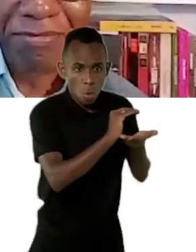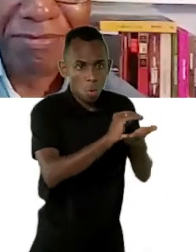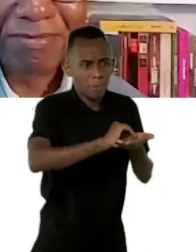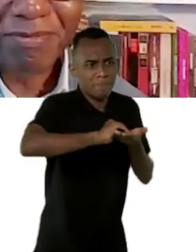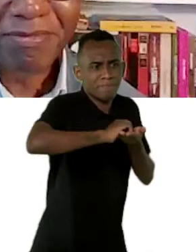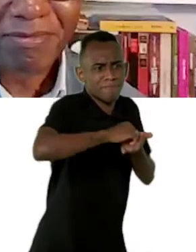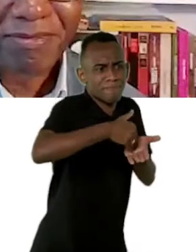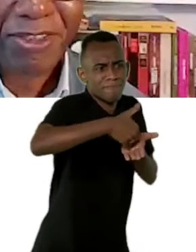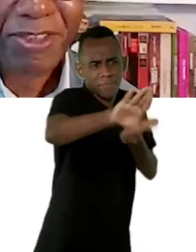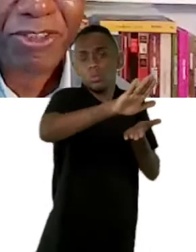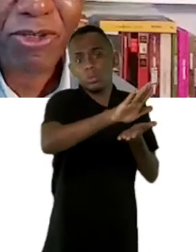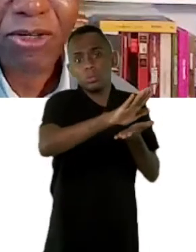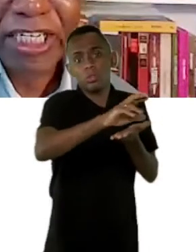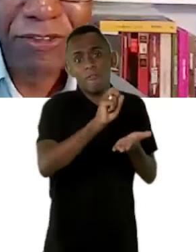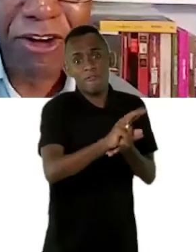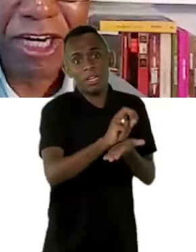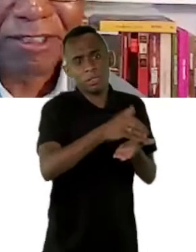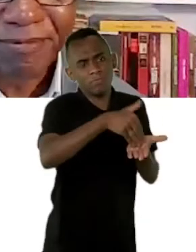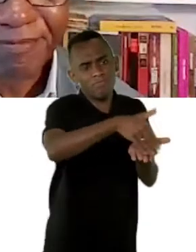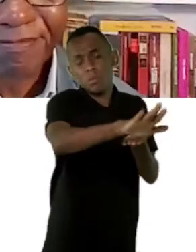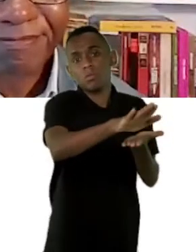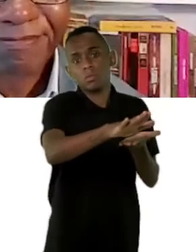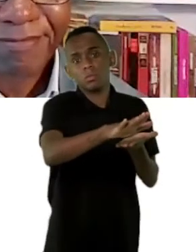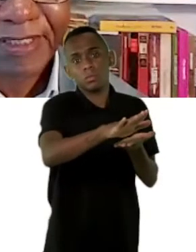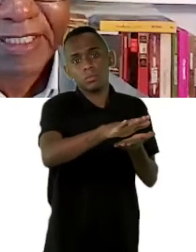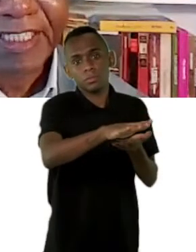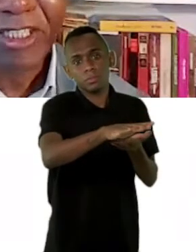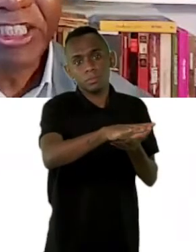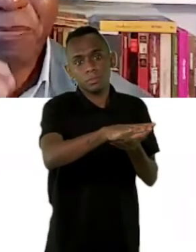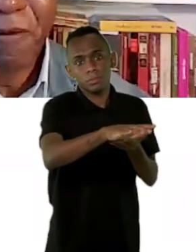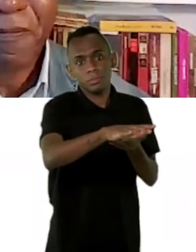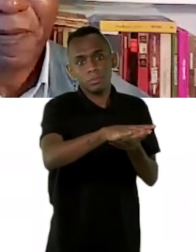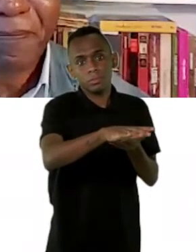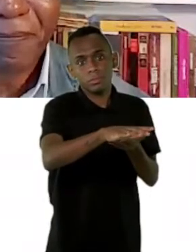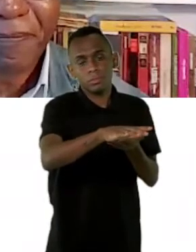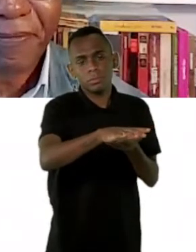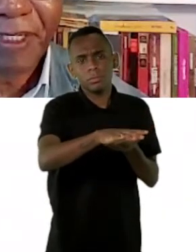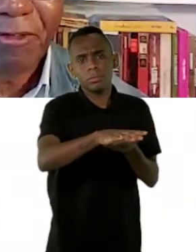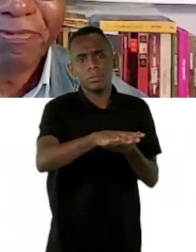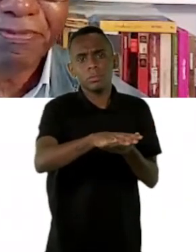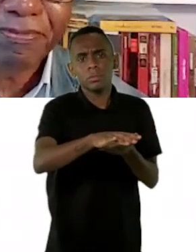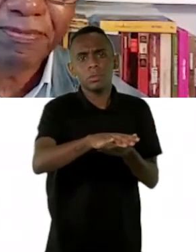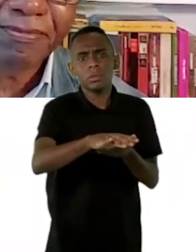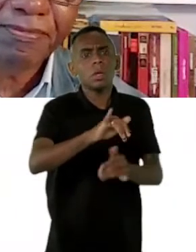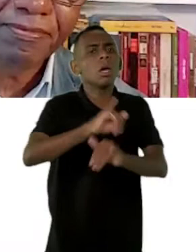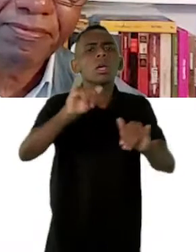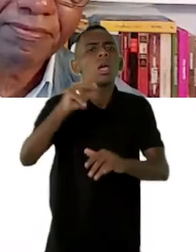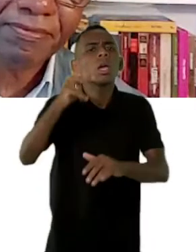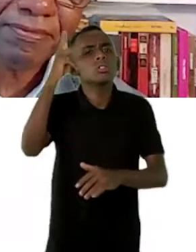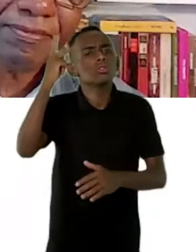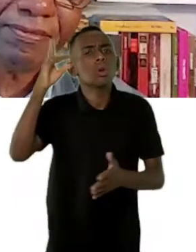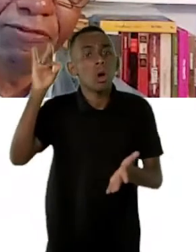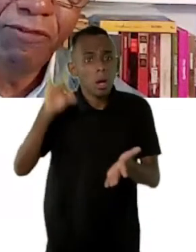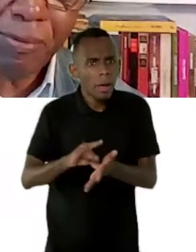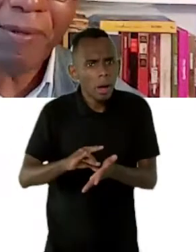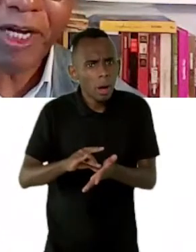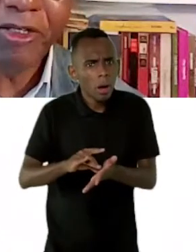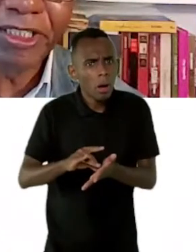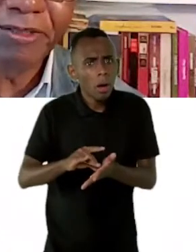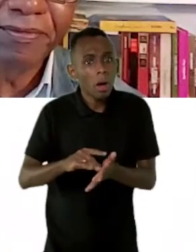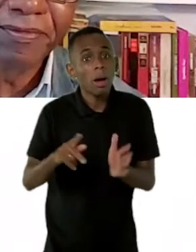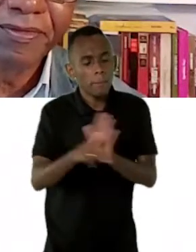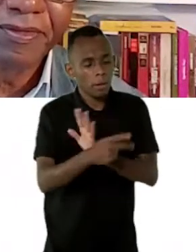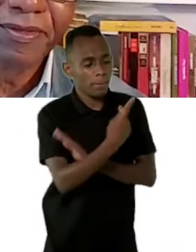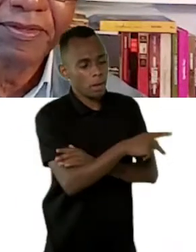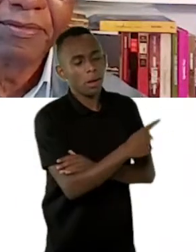fora. Jogou o líquido fora. Quem contou Então, originalmente essa história? Foi a própria Carolina? foi a